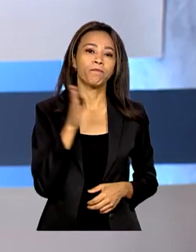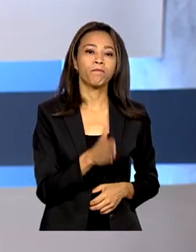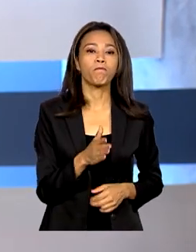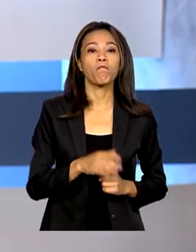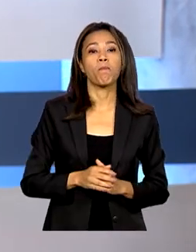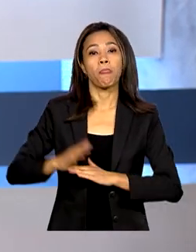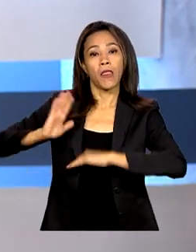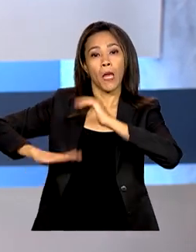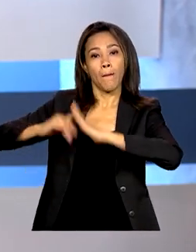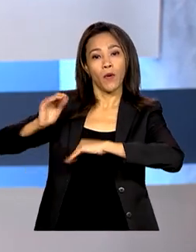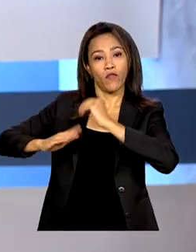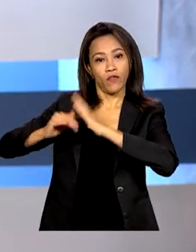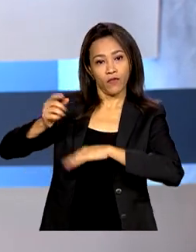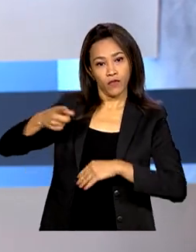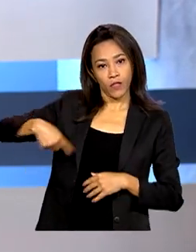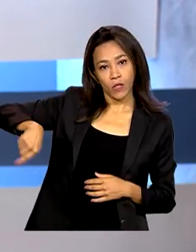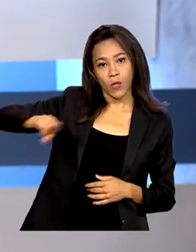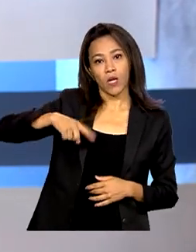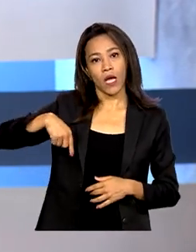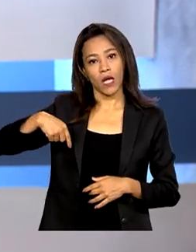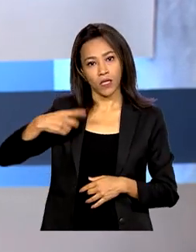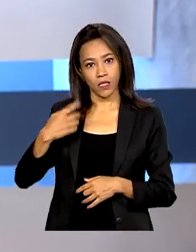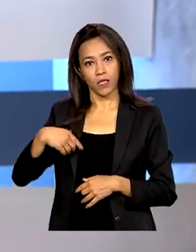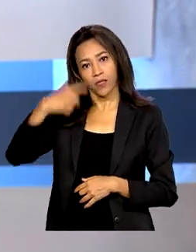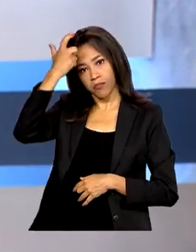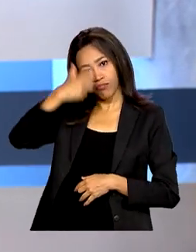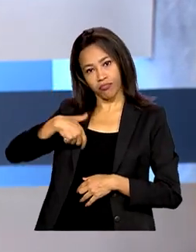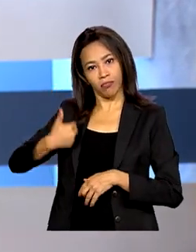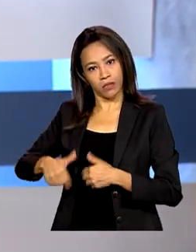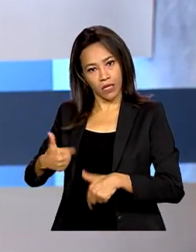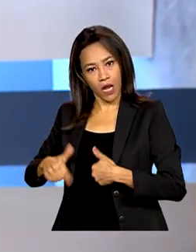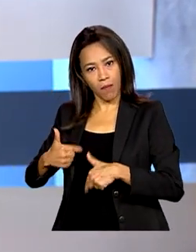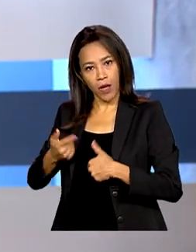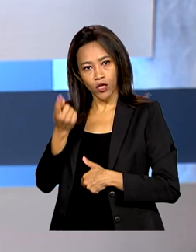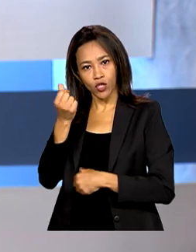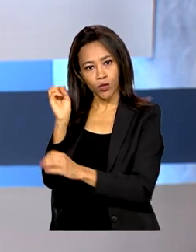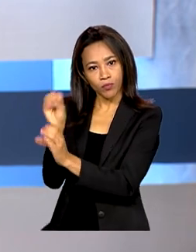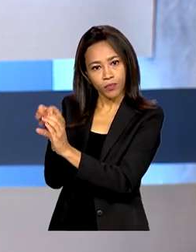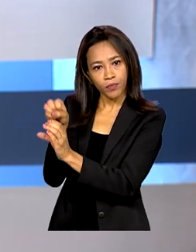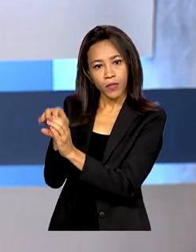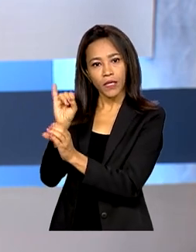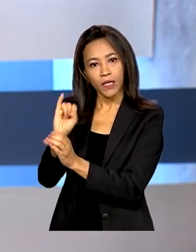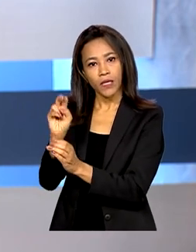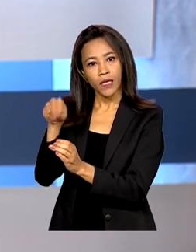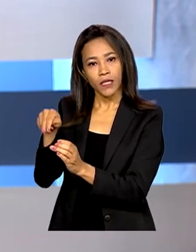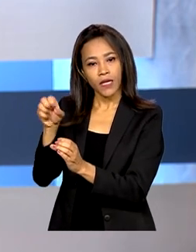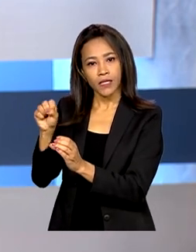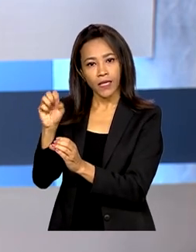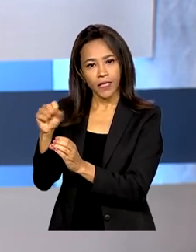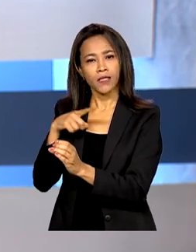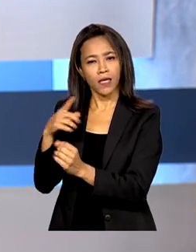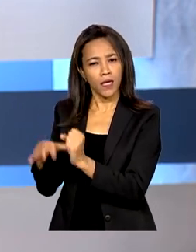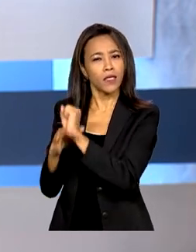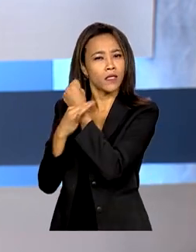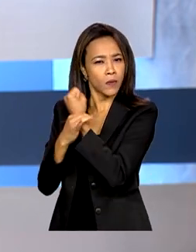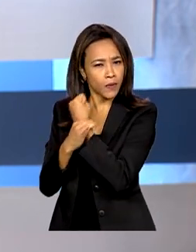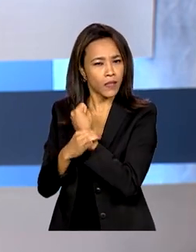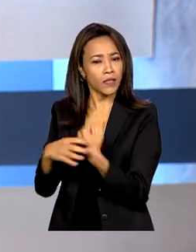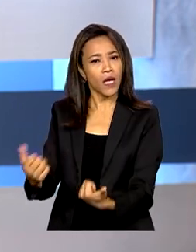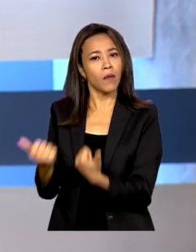Para profissionais que exercem o trabalho por conta própria, a contribuição para o INSS garante benefícios como auxílio-doença